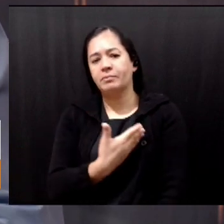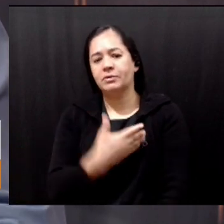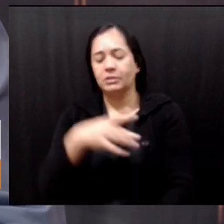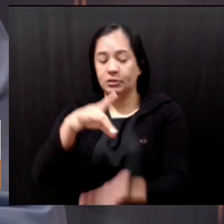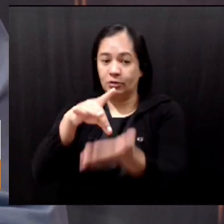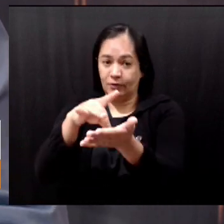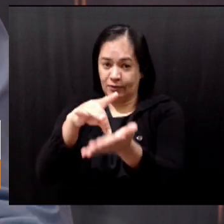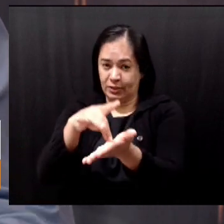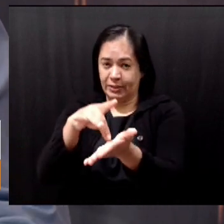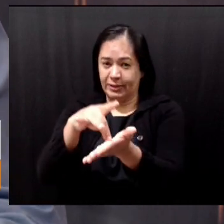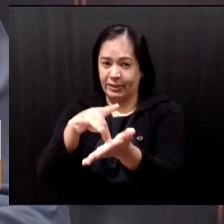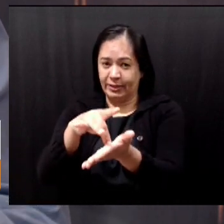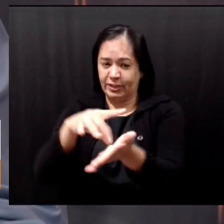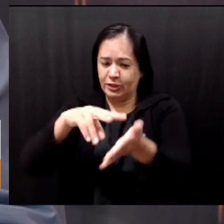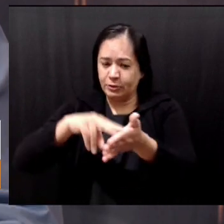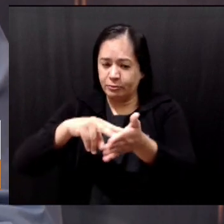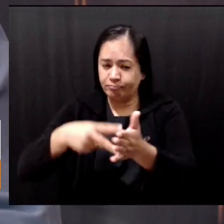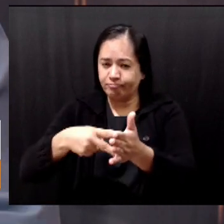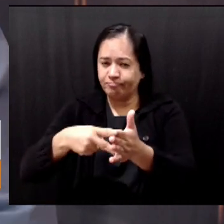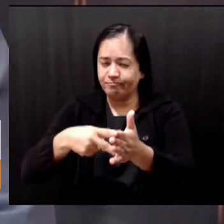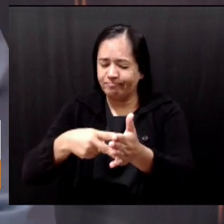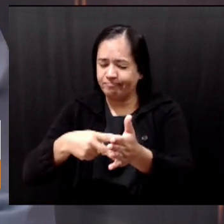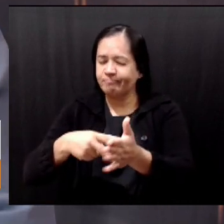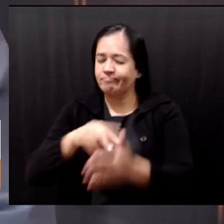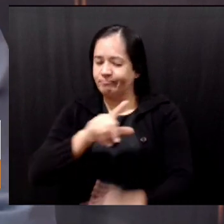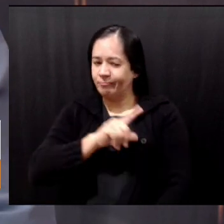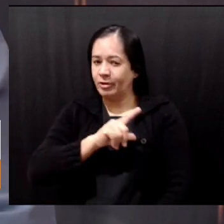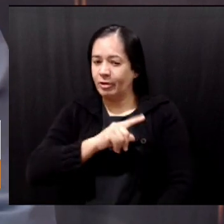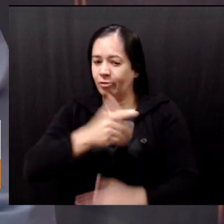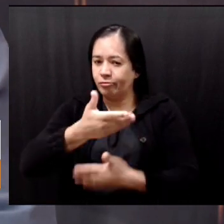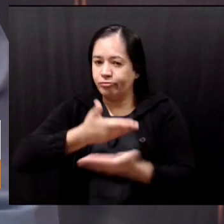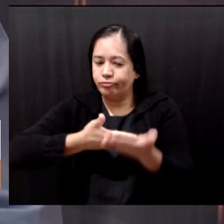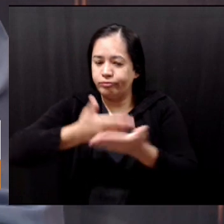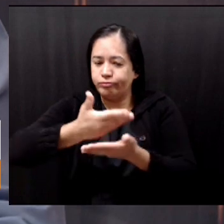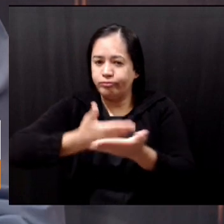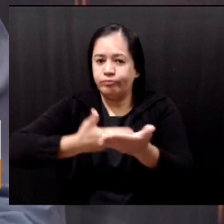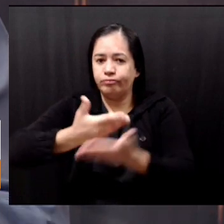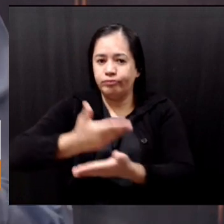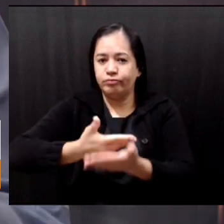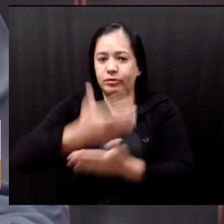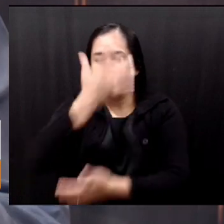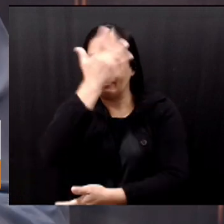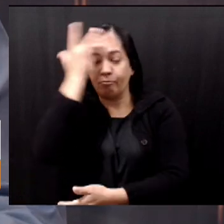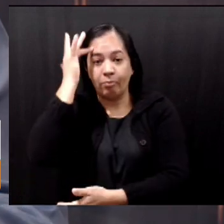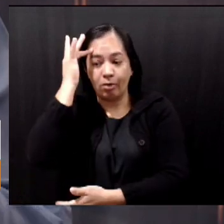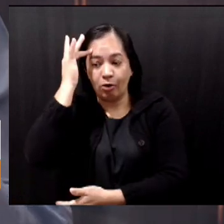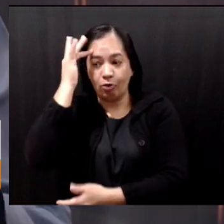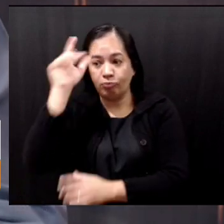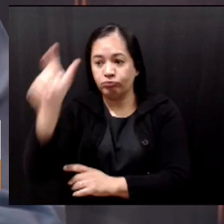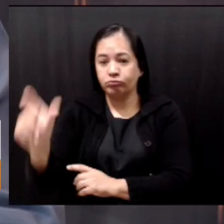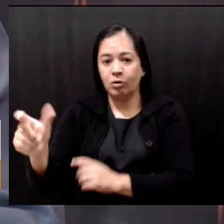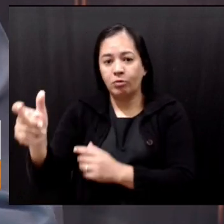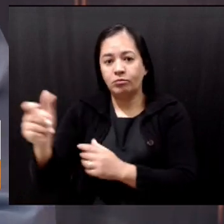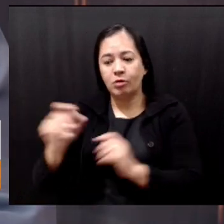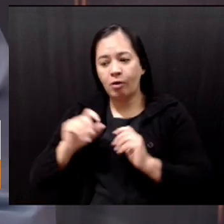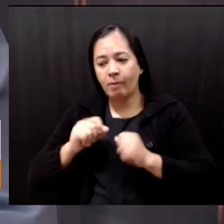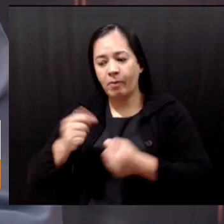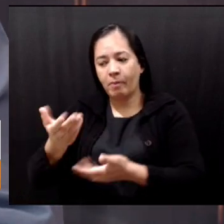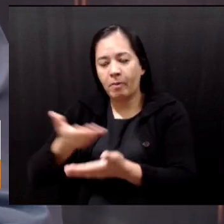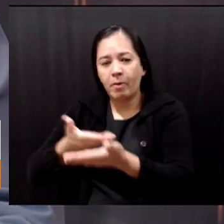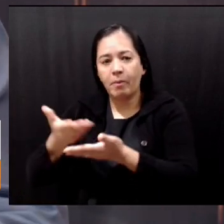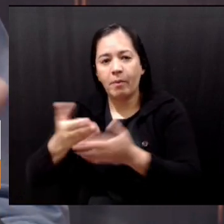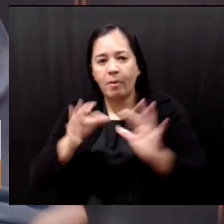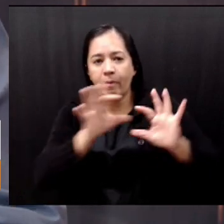sentido para a pessoa, onde tem uma troca, e a pessoa, de fato se importa, está contextualizado com o